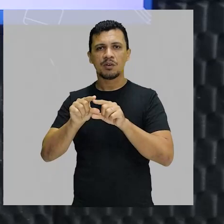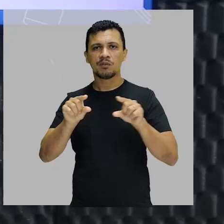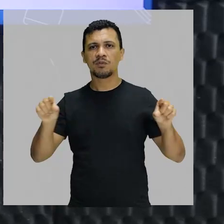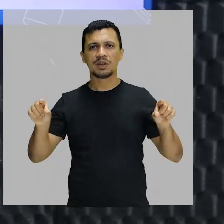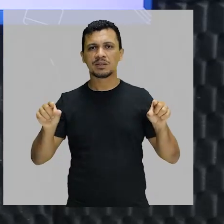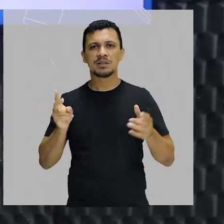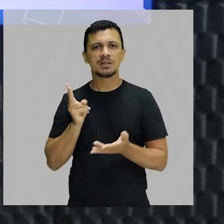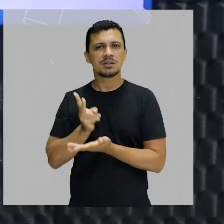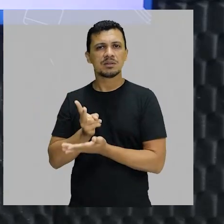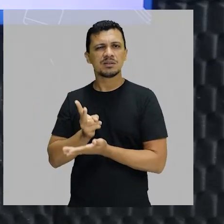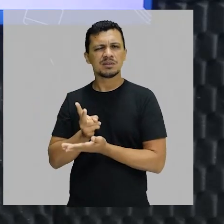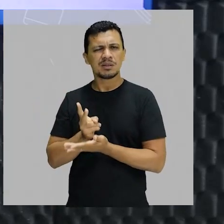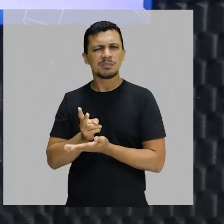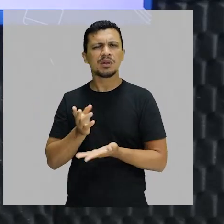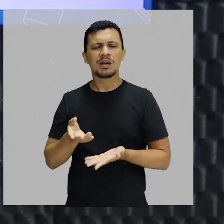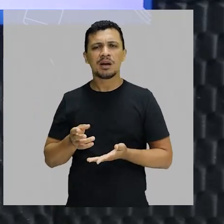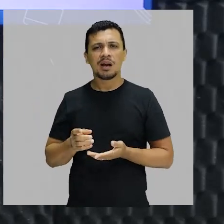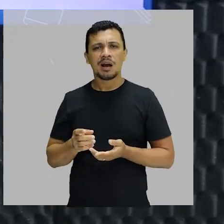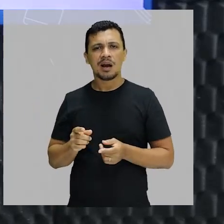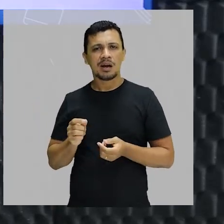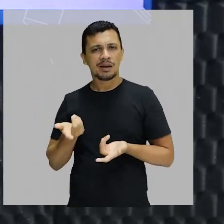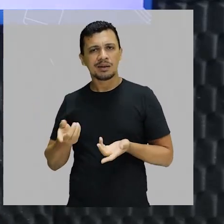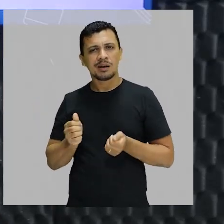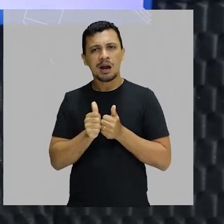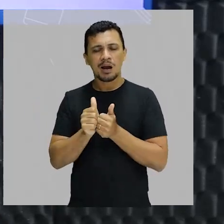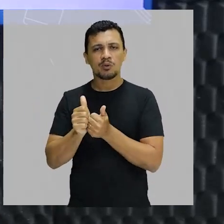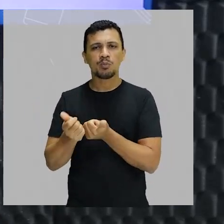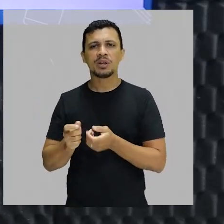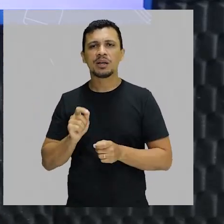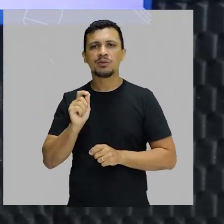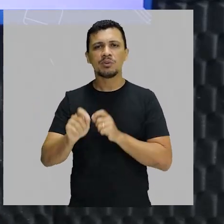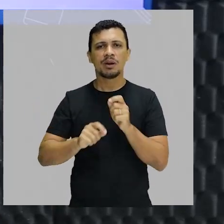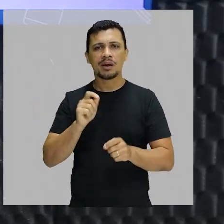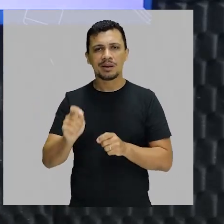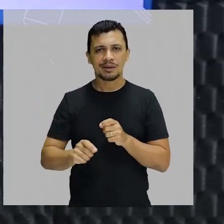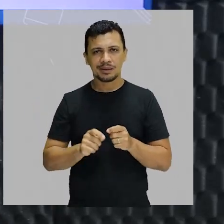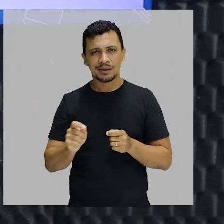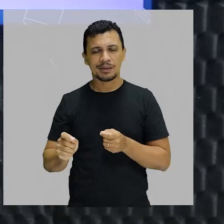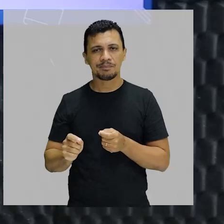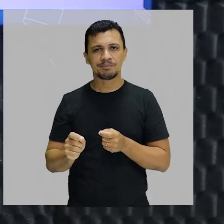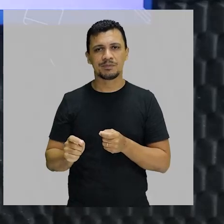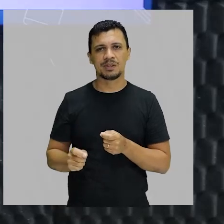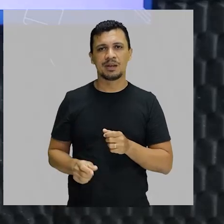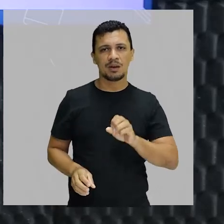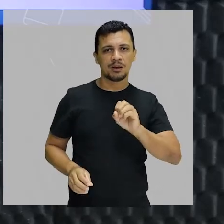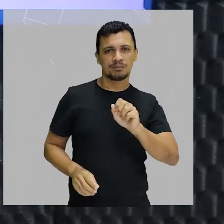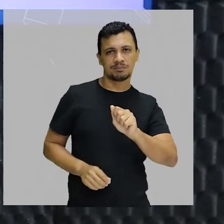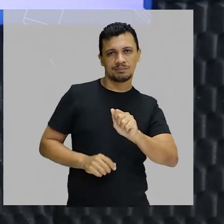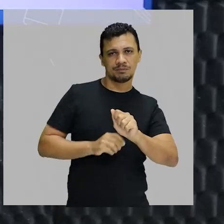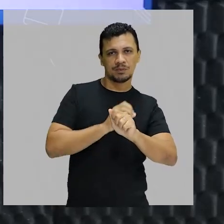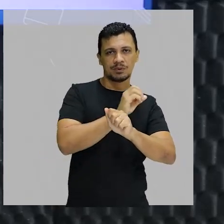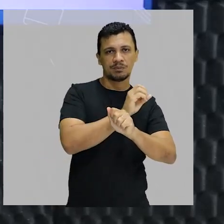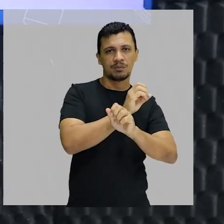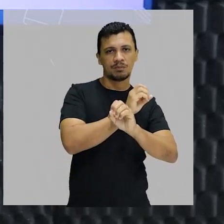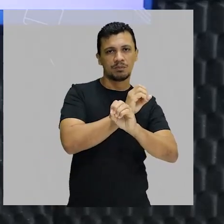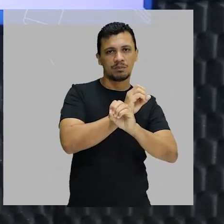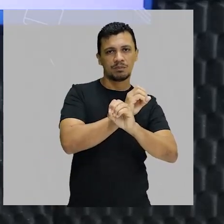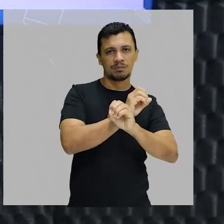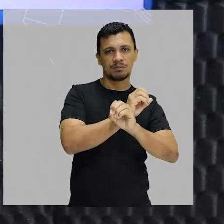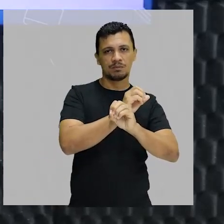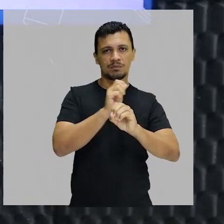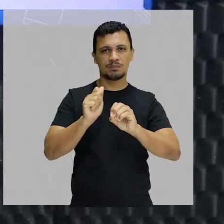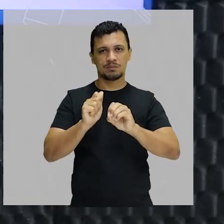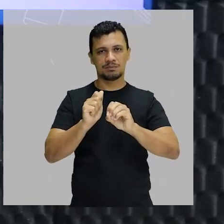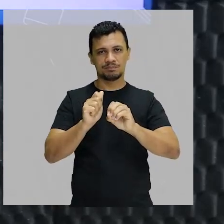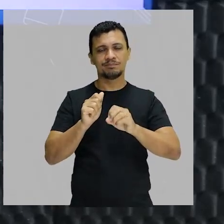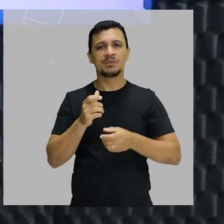sempre estão acompanhados por algum artigo, seja ele definido, seja indefinido, a aula passada que nós